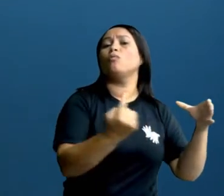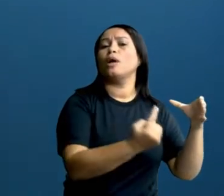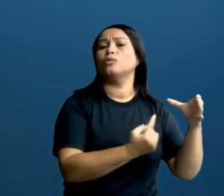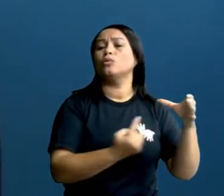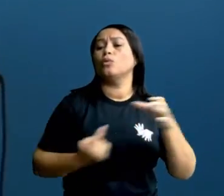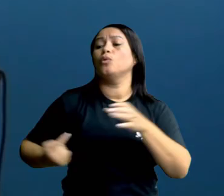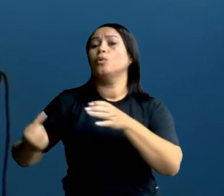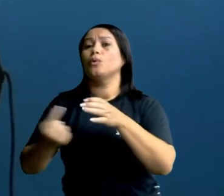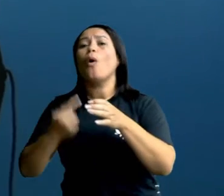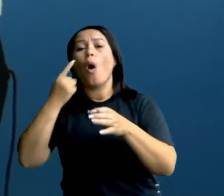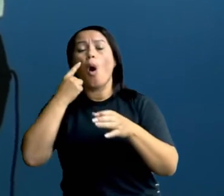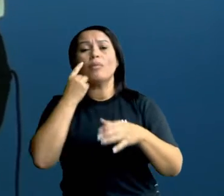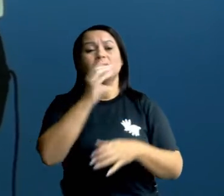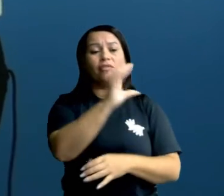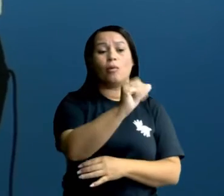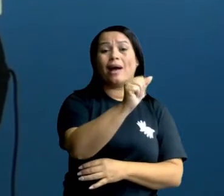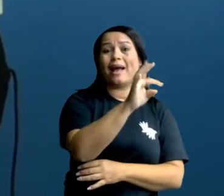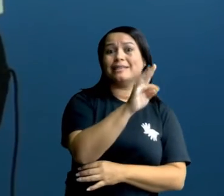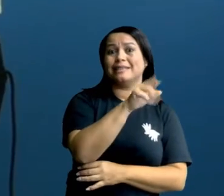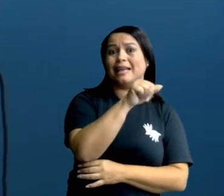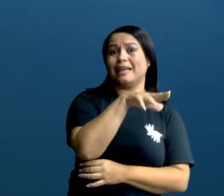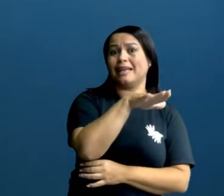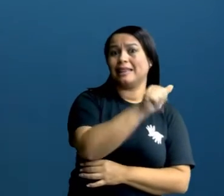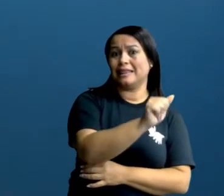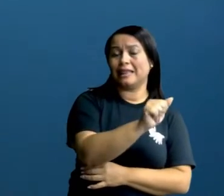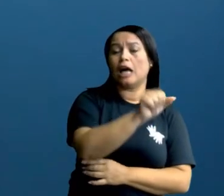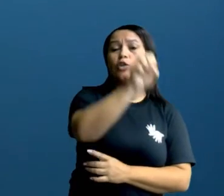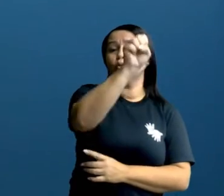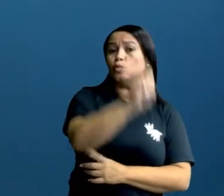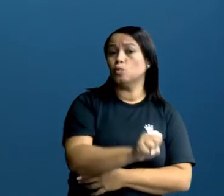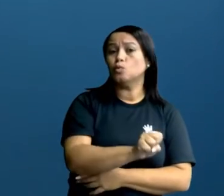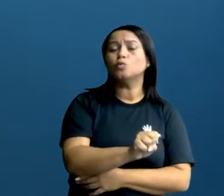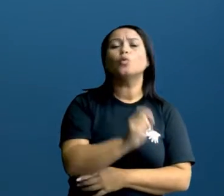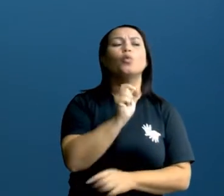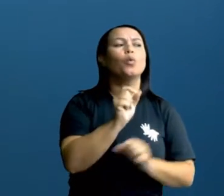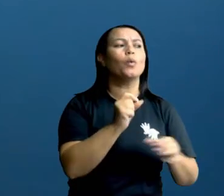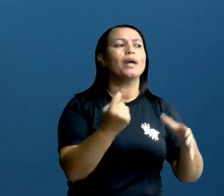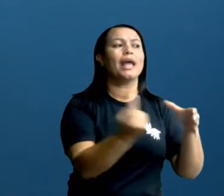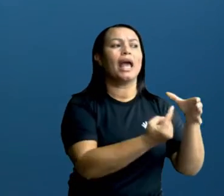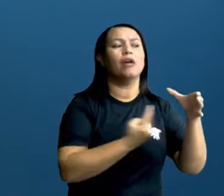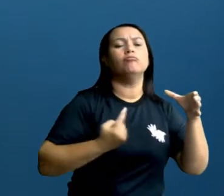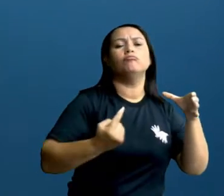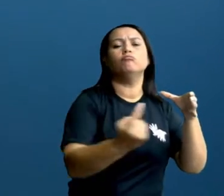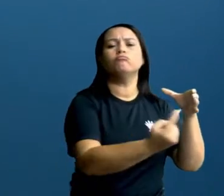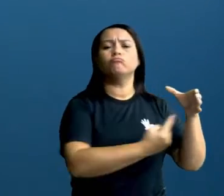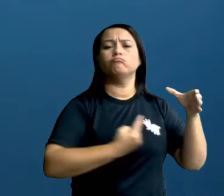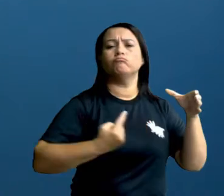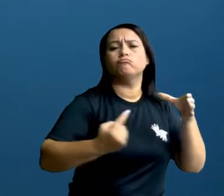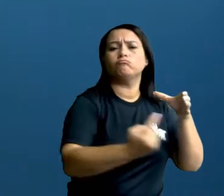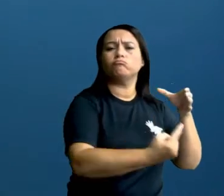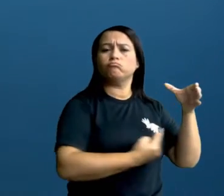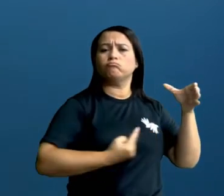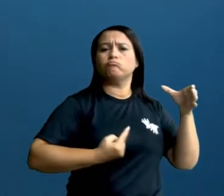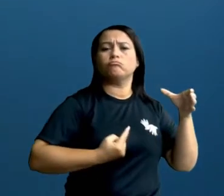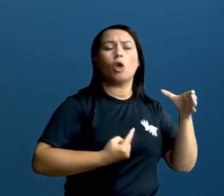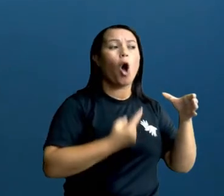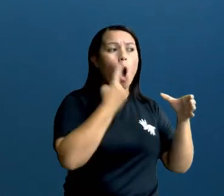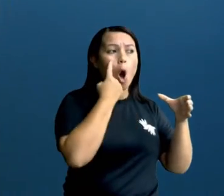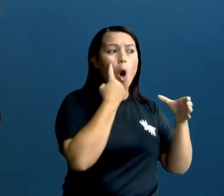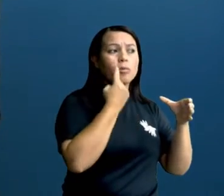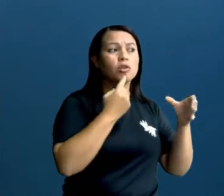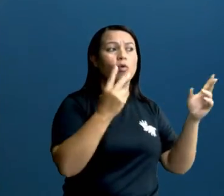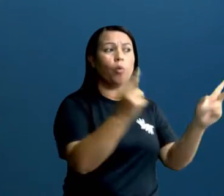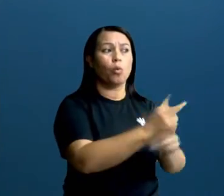tá? Então, no caso do Catarina, no hemisfério sul, a célula de circulação que deu origem a esse furacão, né? Que